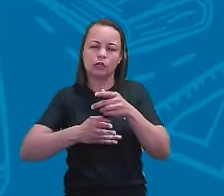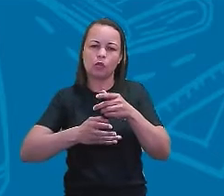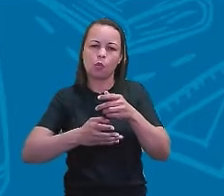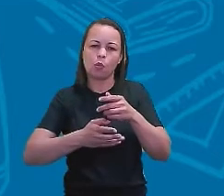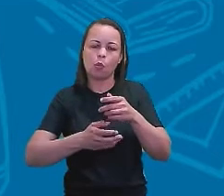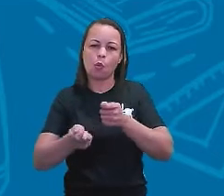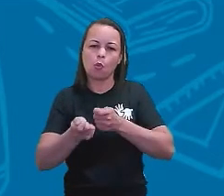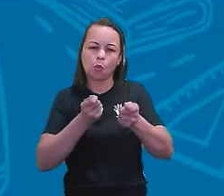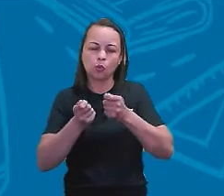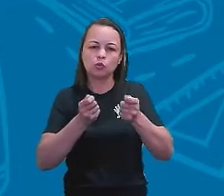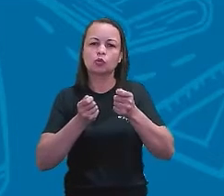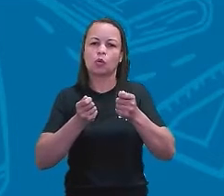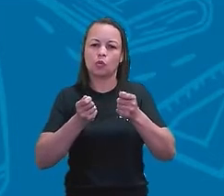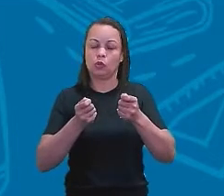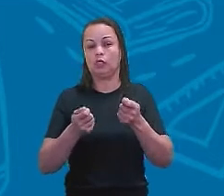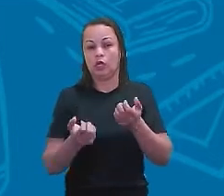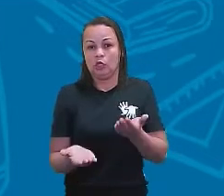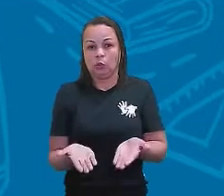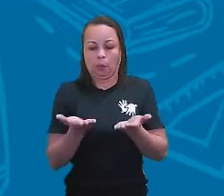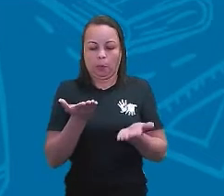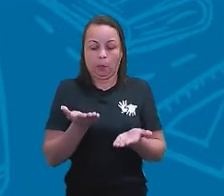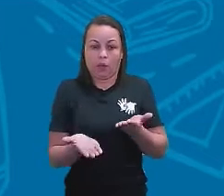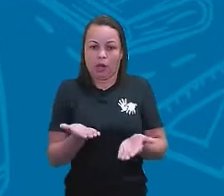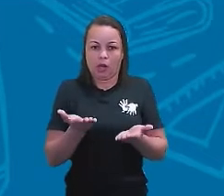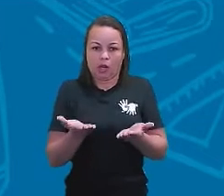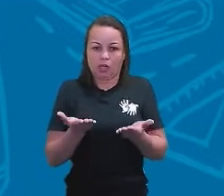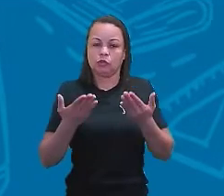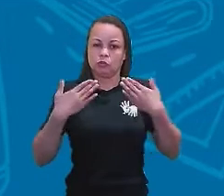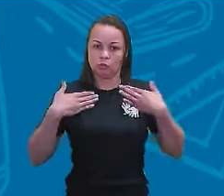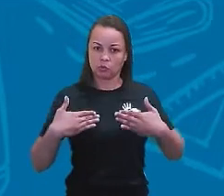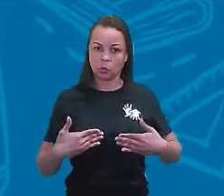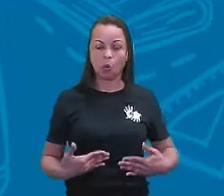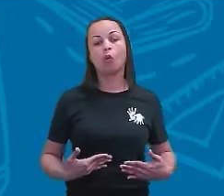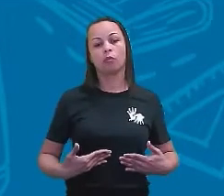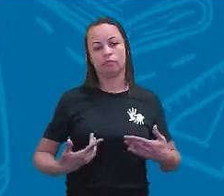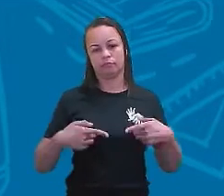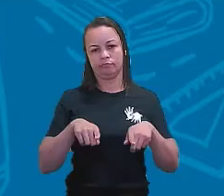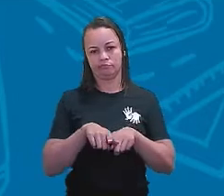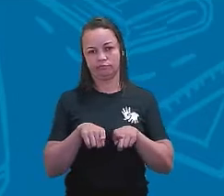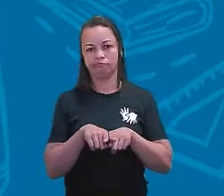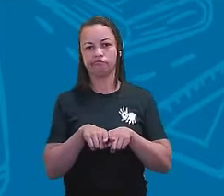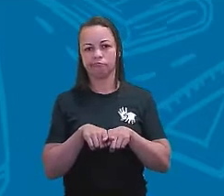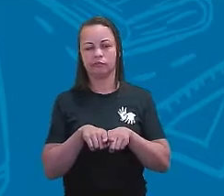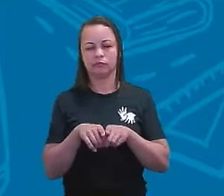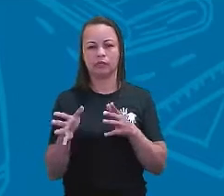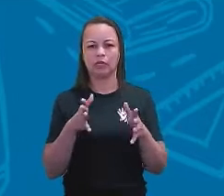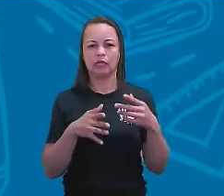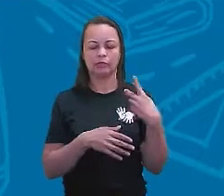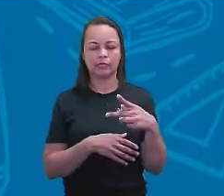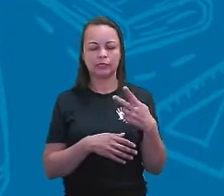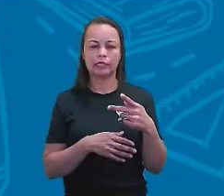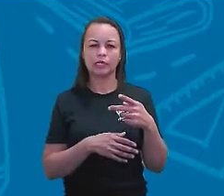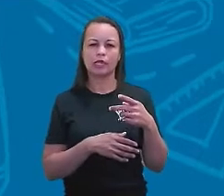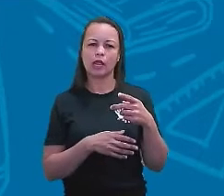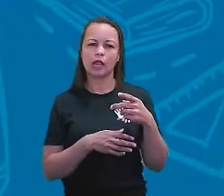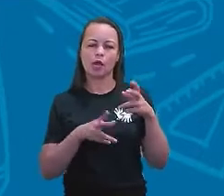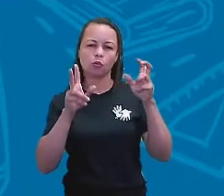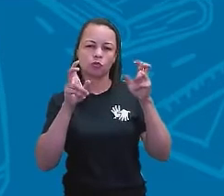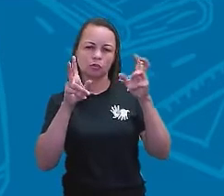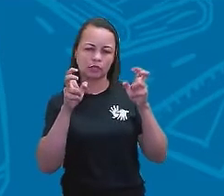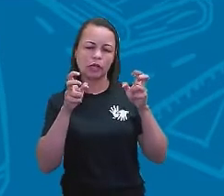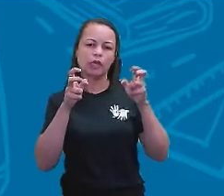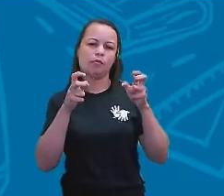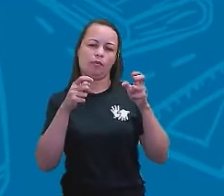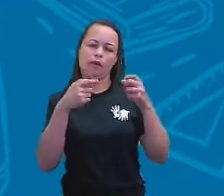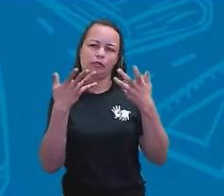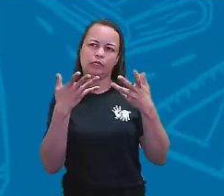peso corporal, né, teu IMC, a tua massa corporal. E é um assunto que só esse quesito daria para a gente ter uma aula só falando